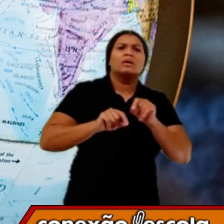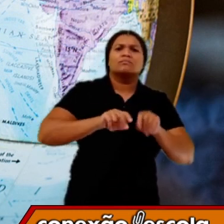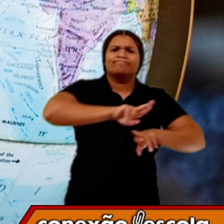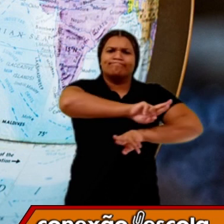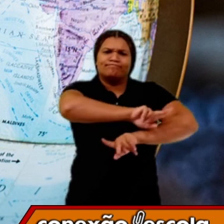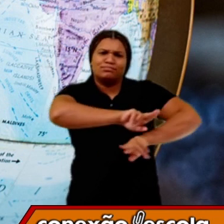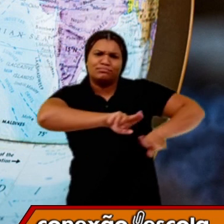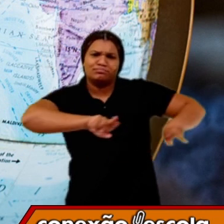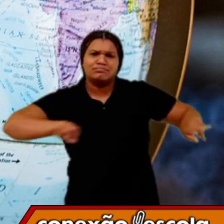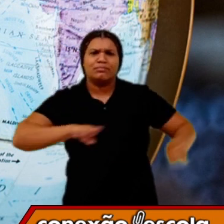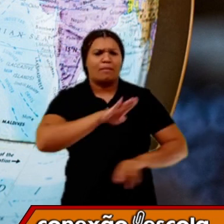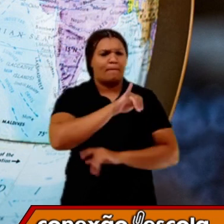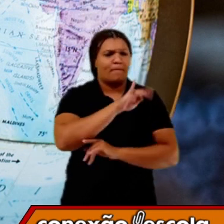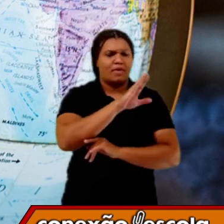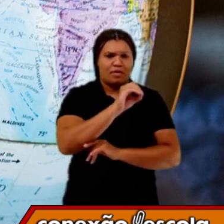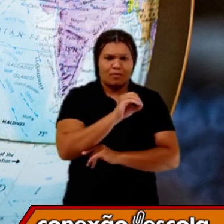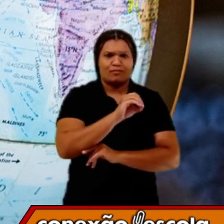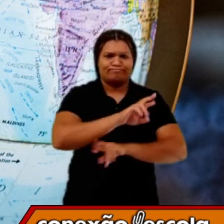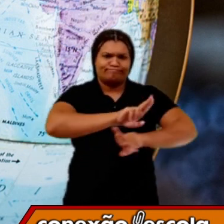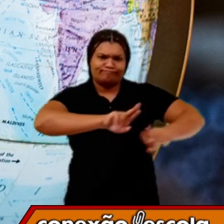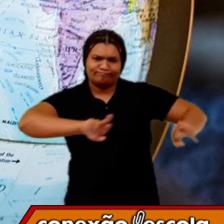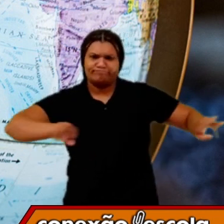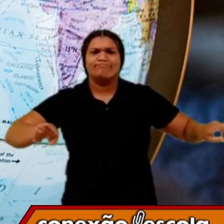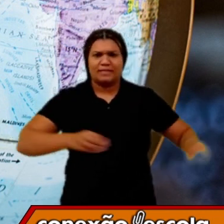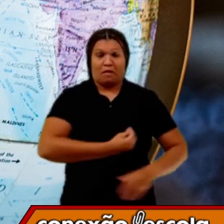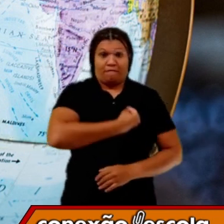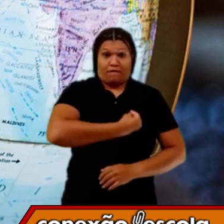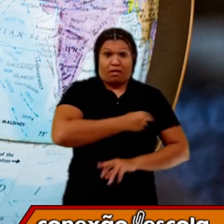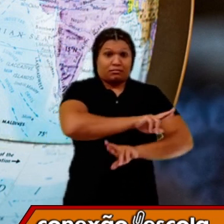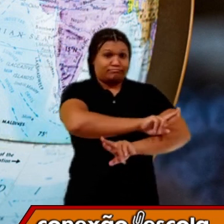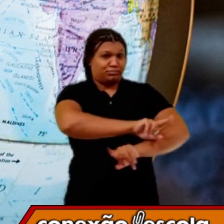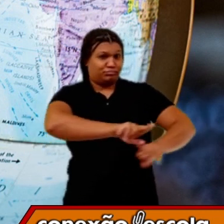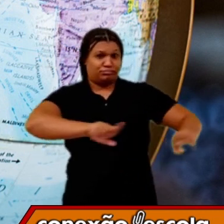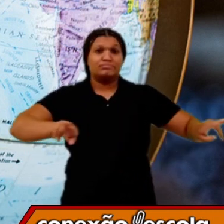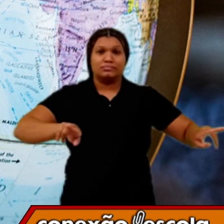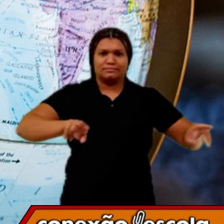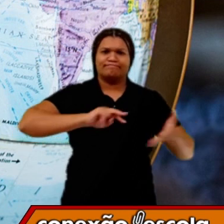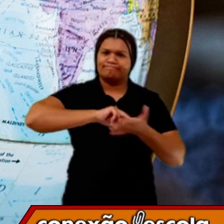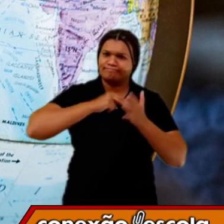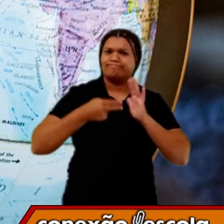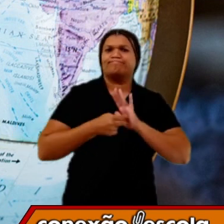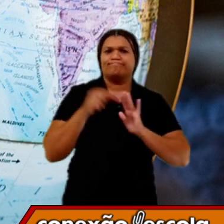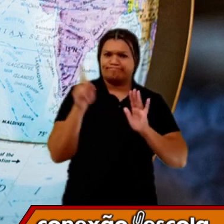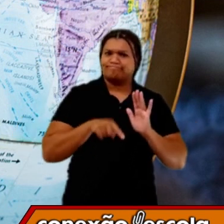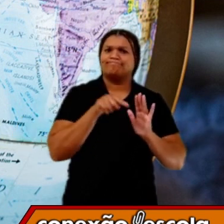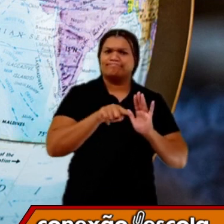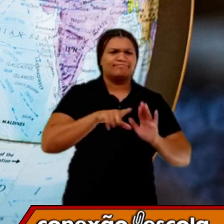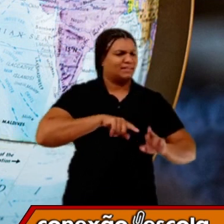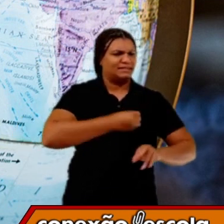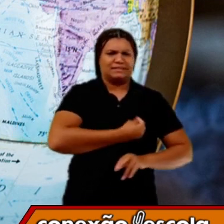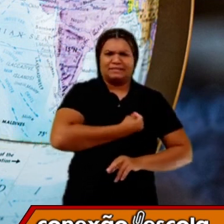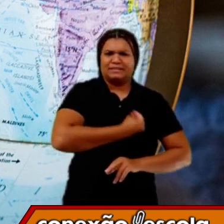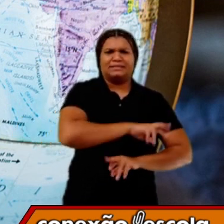professor? Bio é vida, diversidade, diversos. Então, quando eu falo de biodiversidade, eu falo de uma grande diversidade, uma